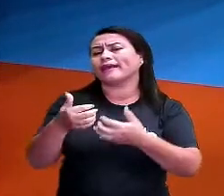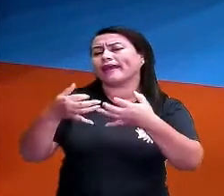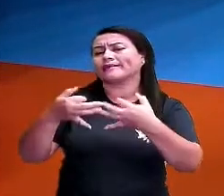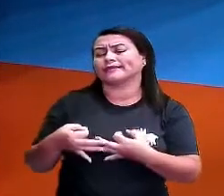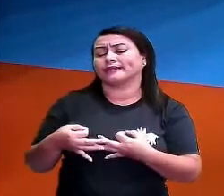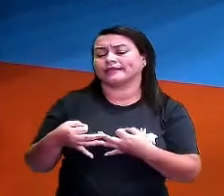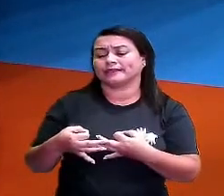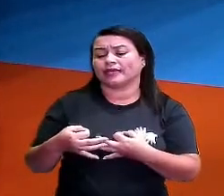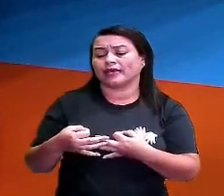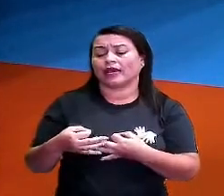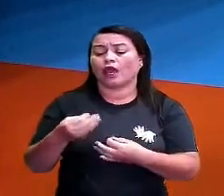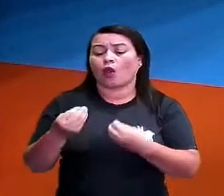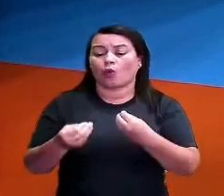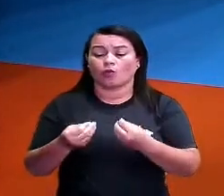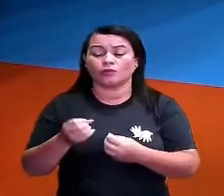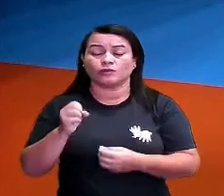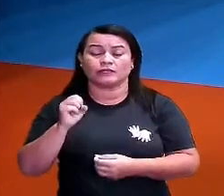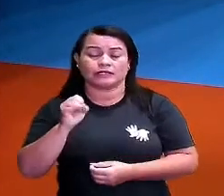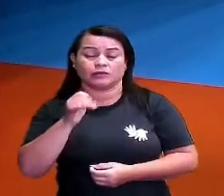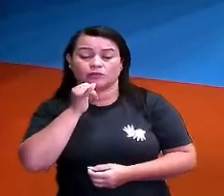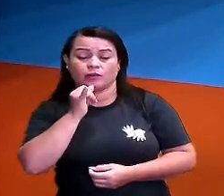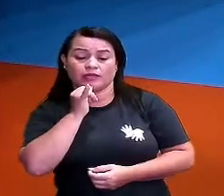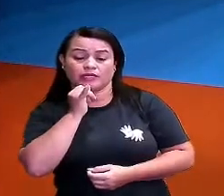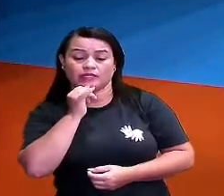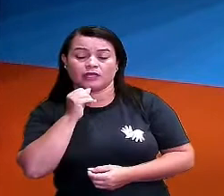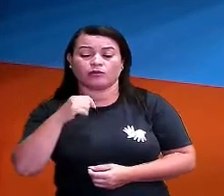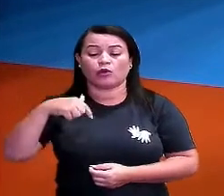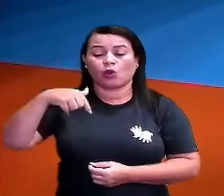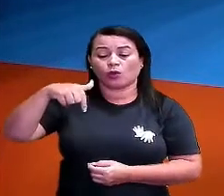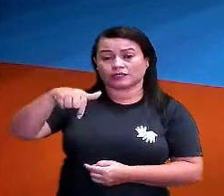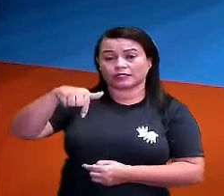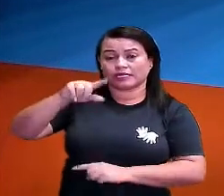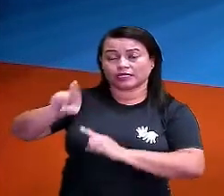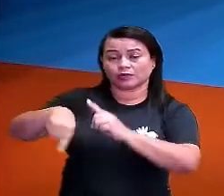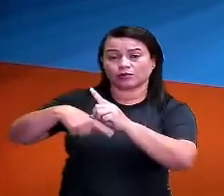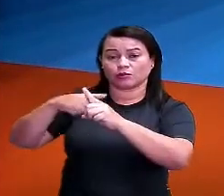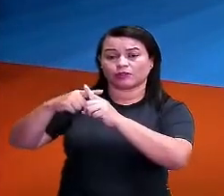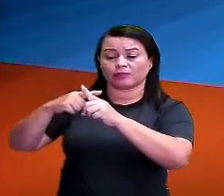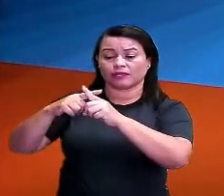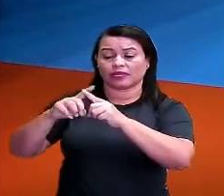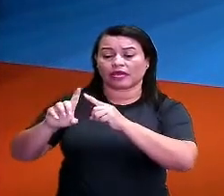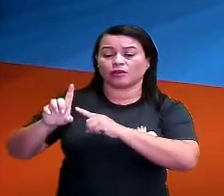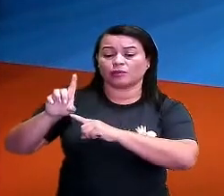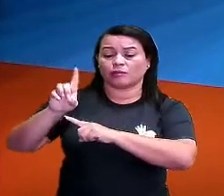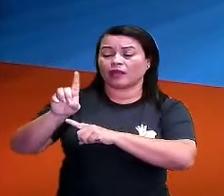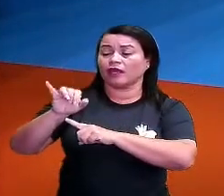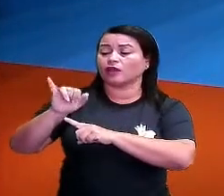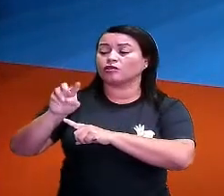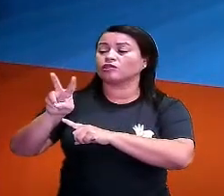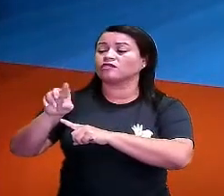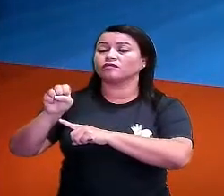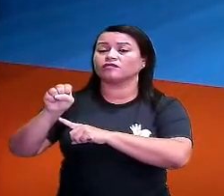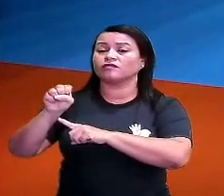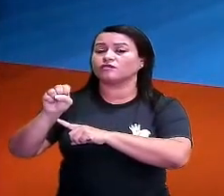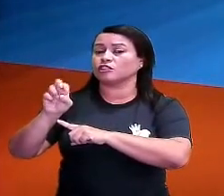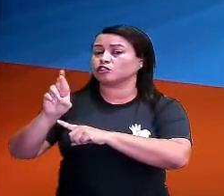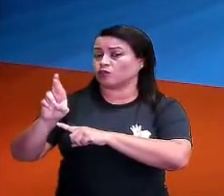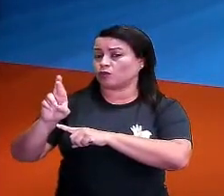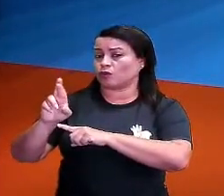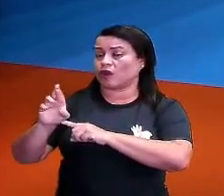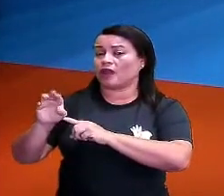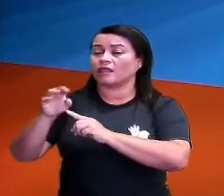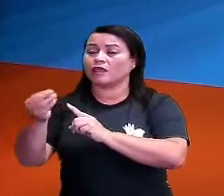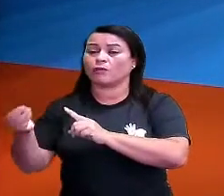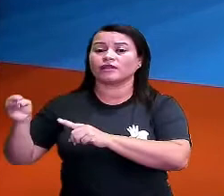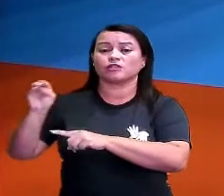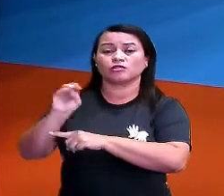Numa divisão não exata, o quociente multiplicado pelo divisor adicionado ao resto é igual